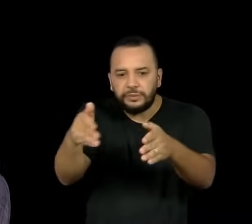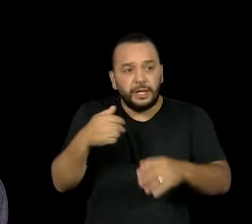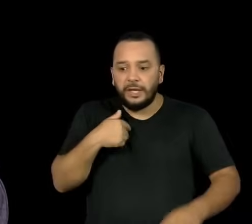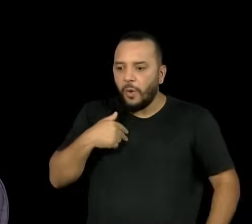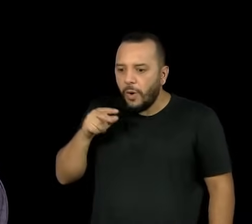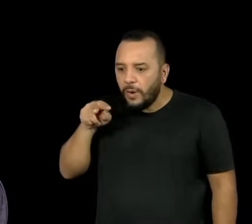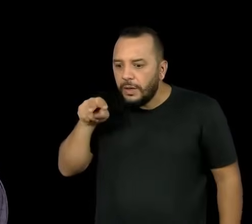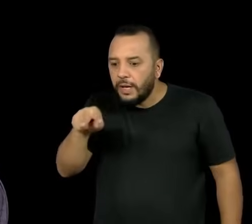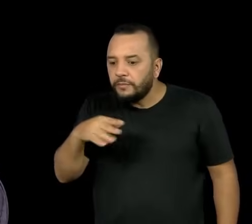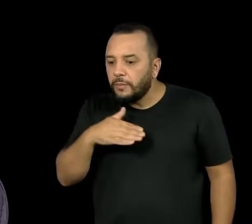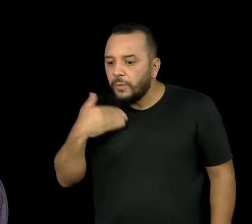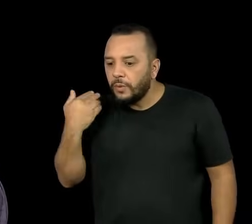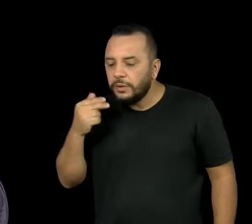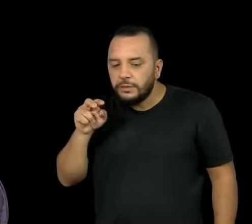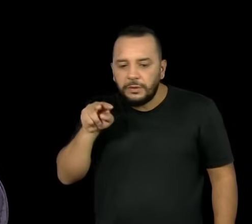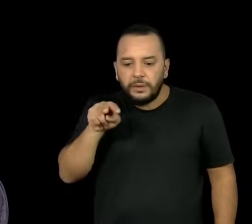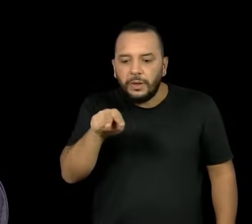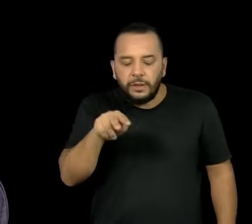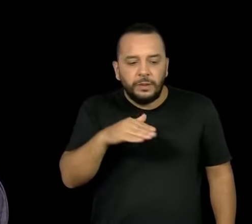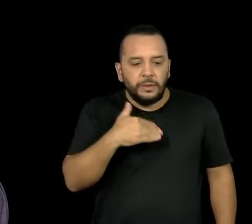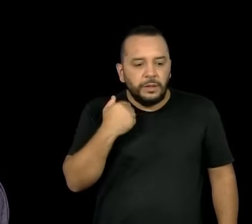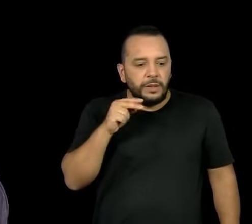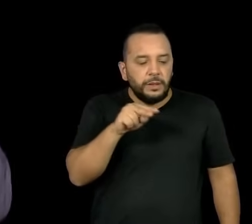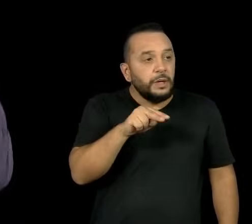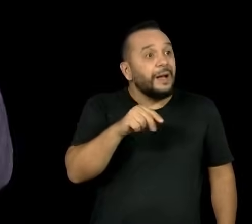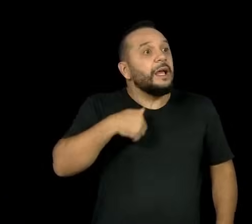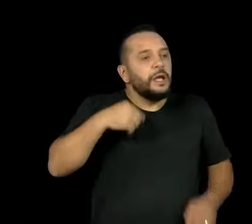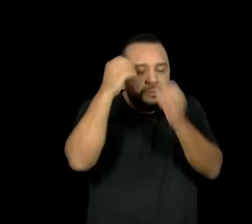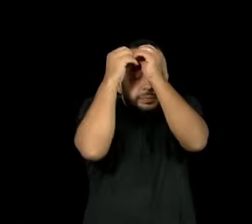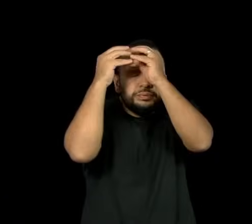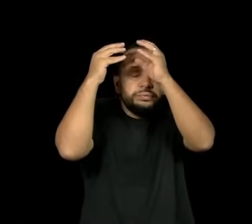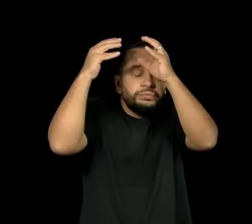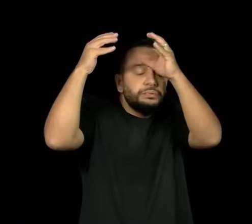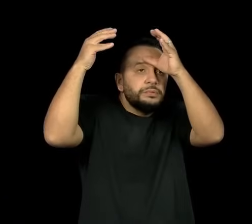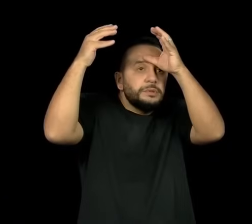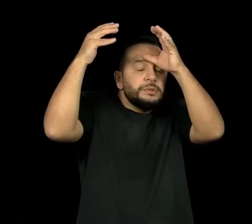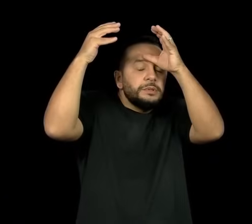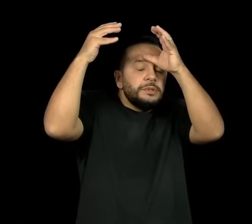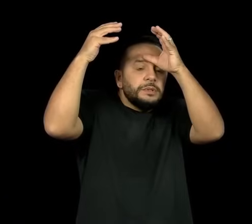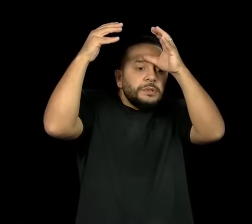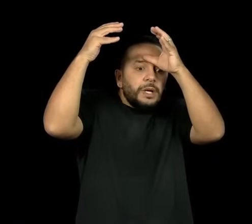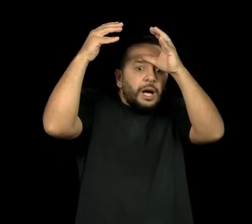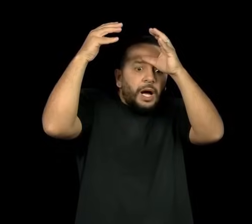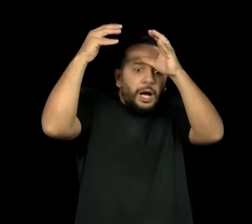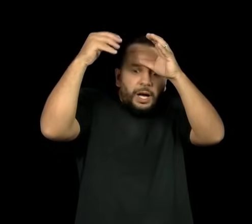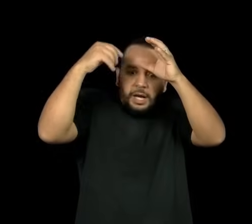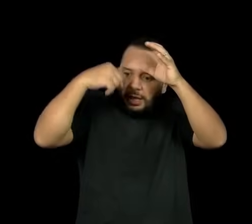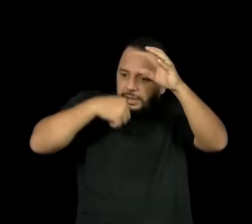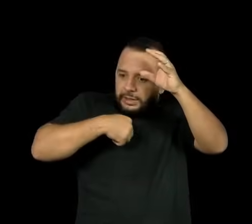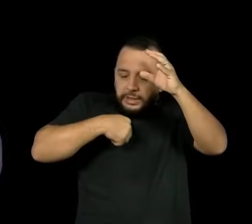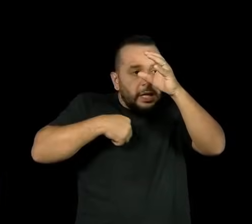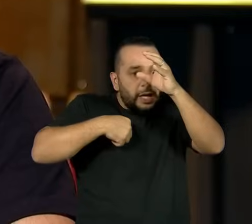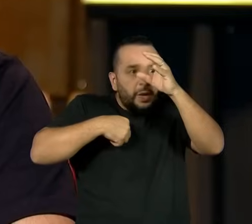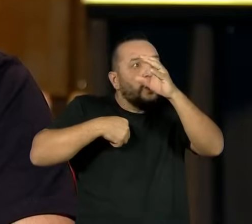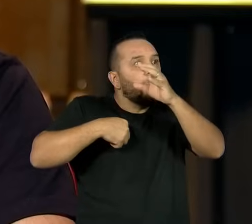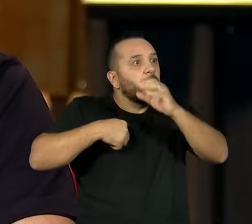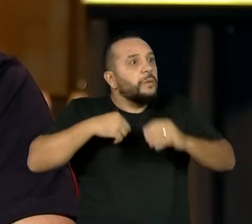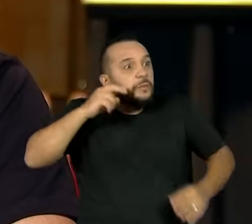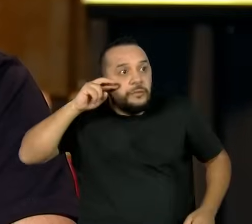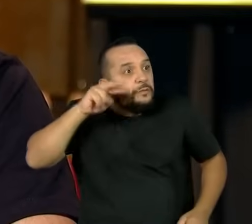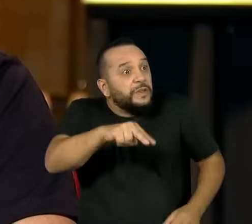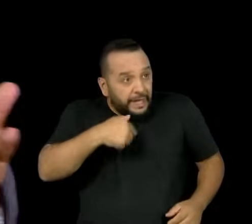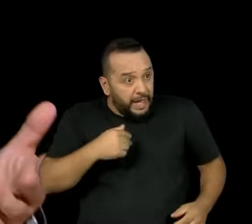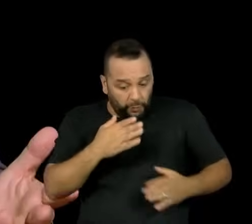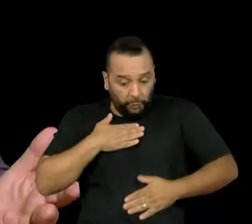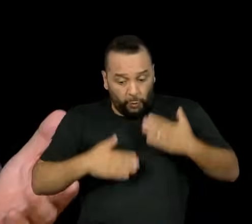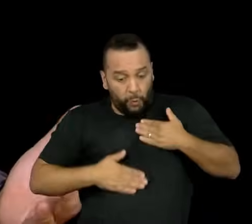as imagens disso começaram a vir e eu vi que eu estava dentro da tumba.